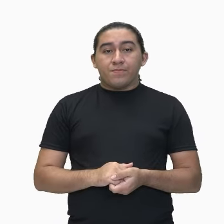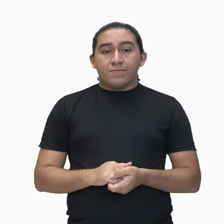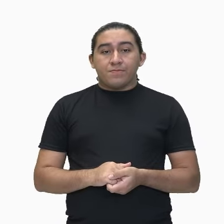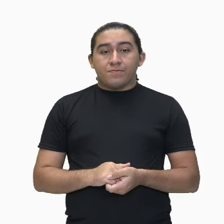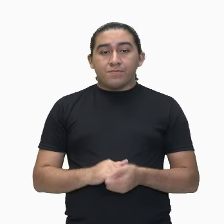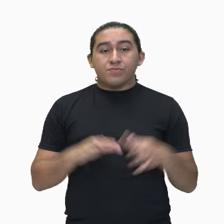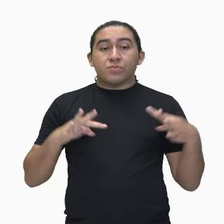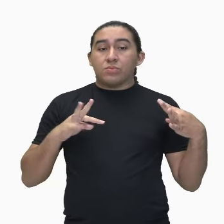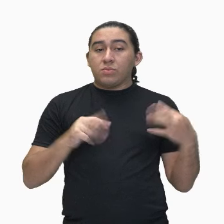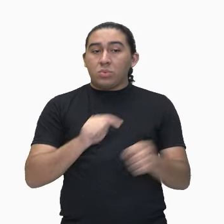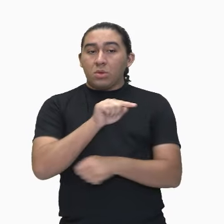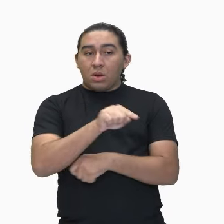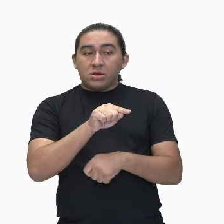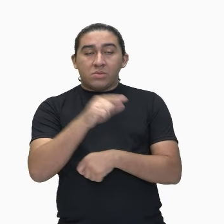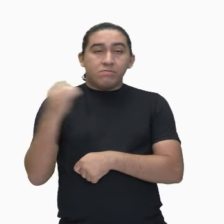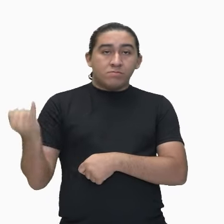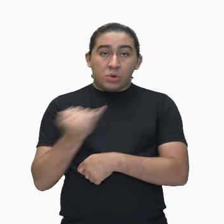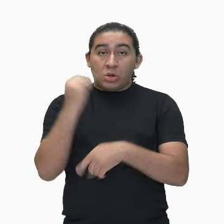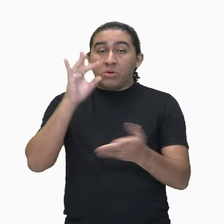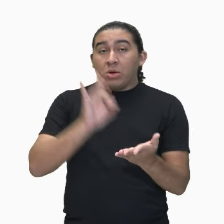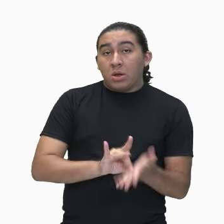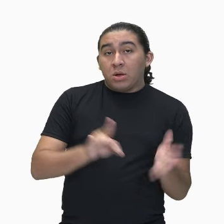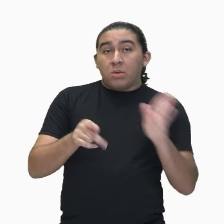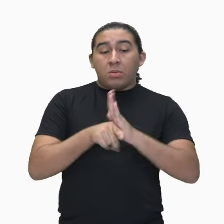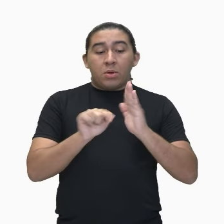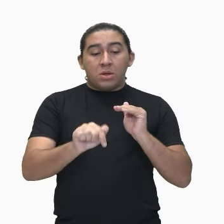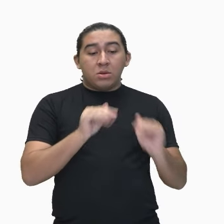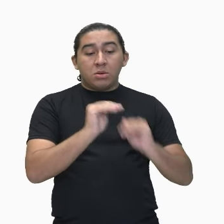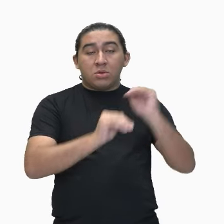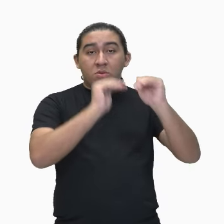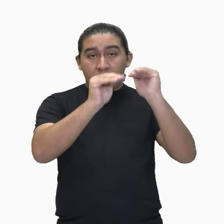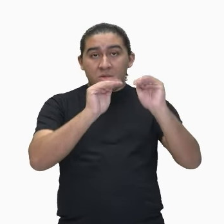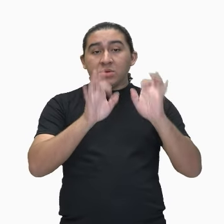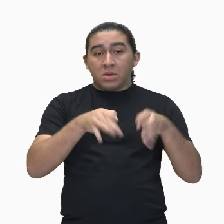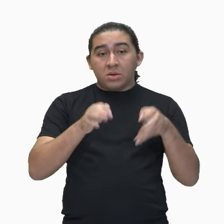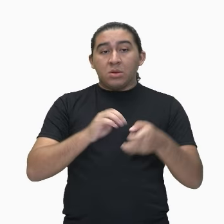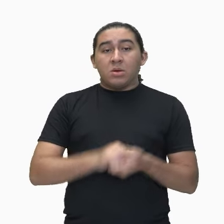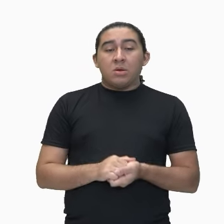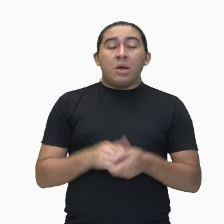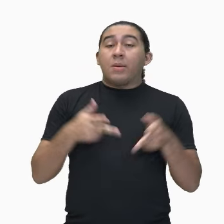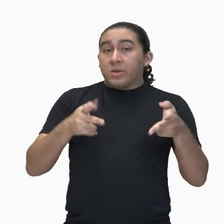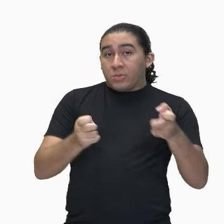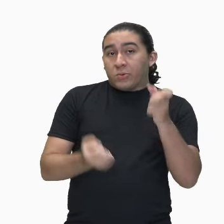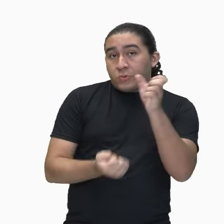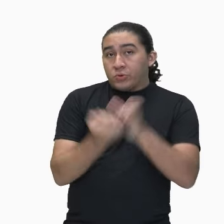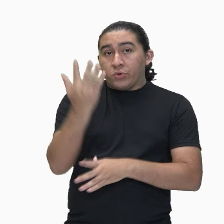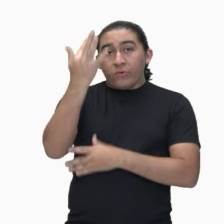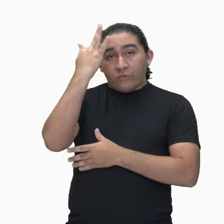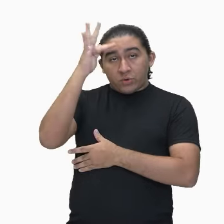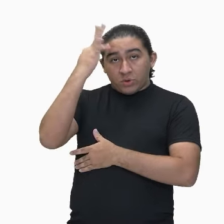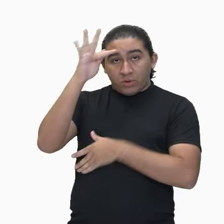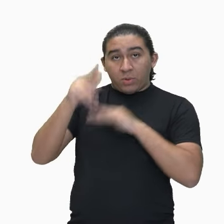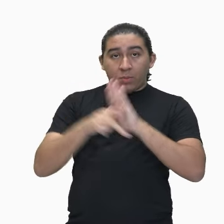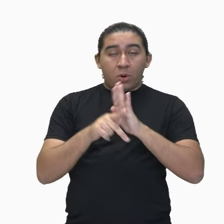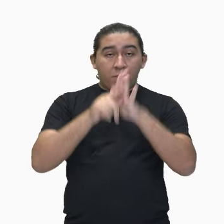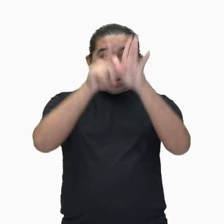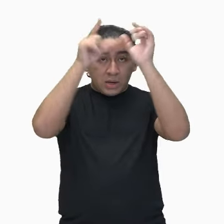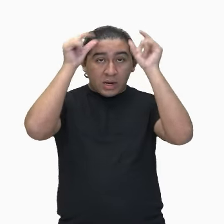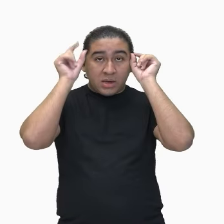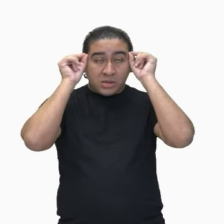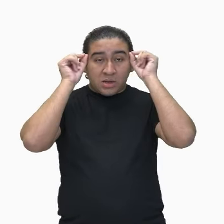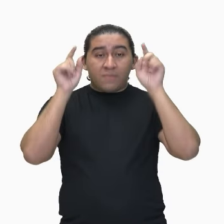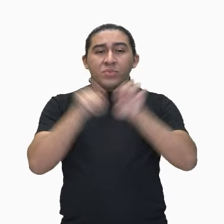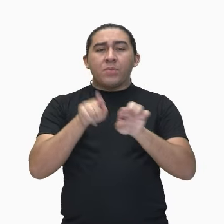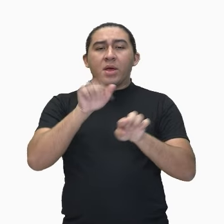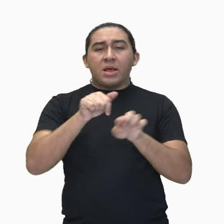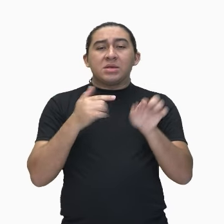foi fundamental para esse processo aí, para o nascimento da filosofia na Grécia. E esses mistérios religiosos orientais